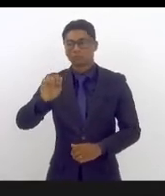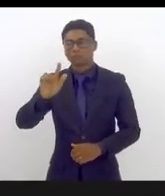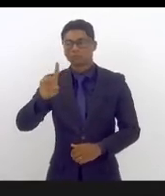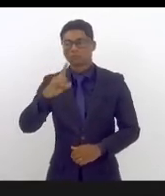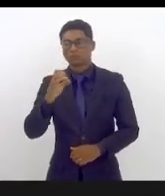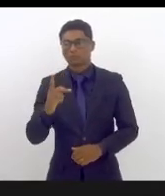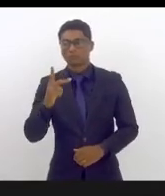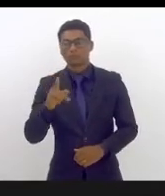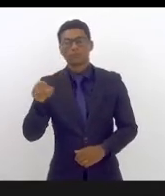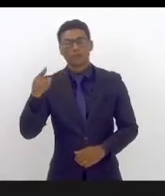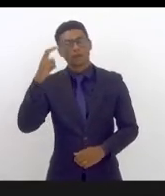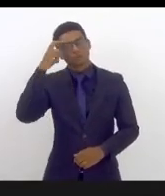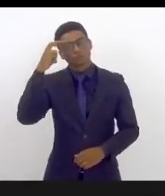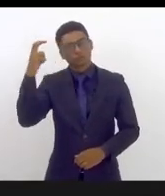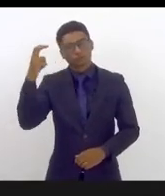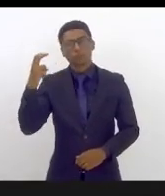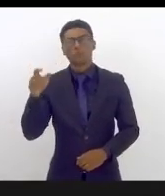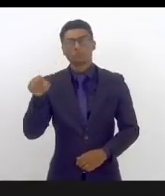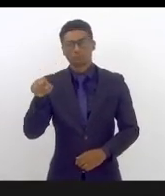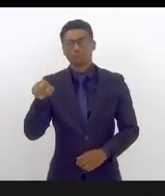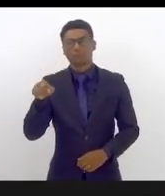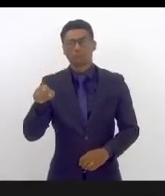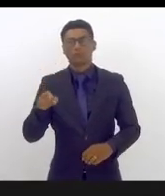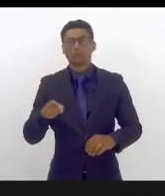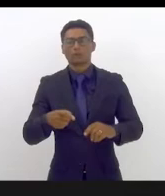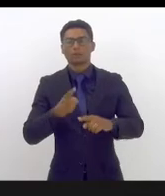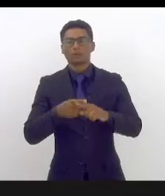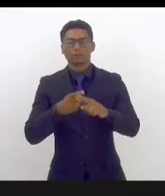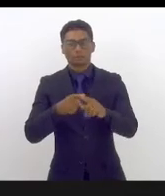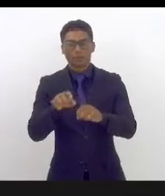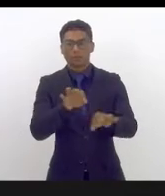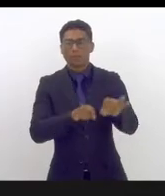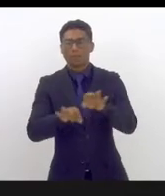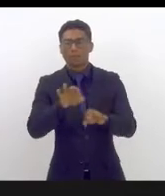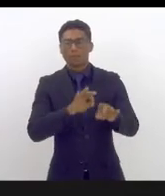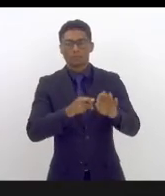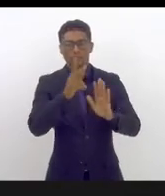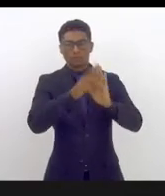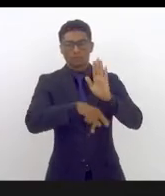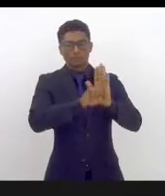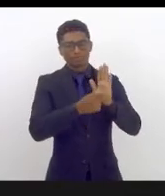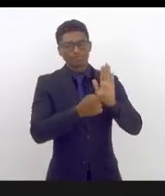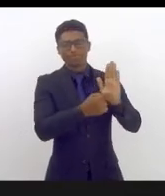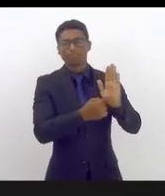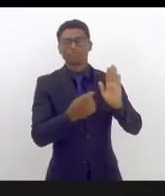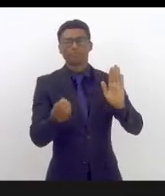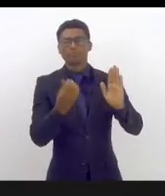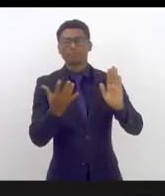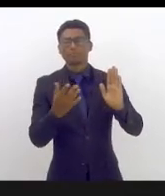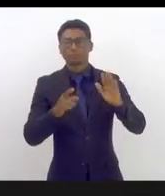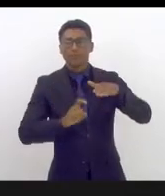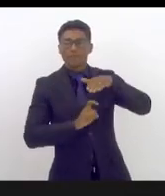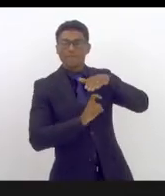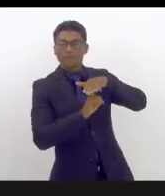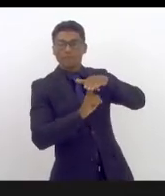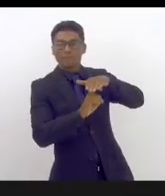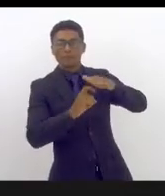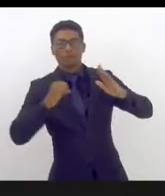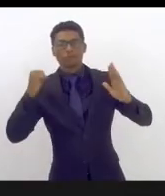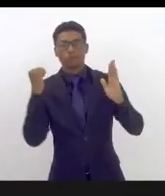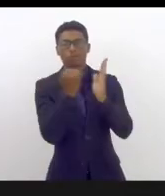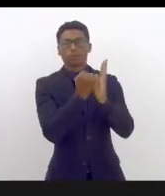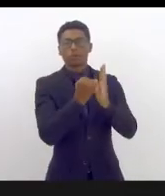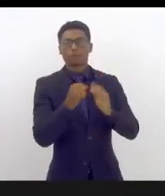inteligente muito sábio em fazer esse projeto de lei para tombar essa feira que defende